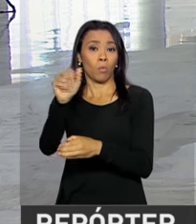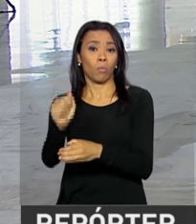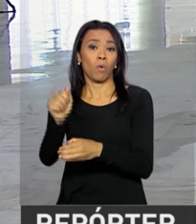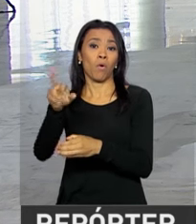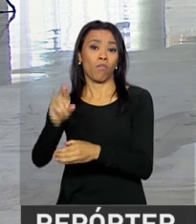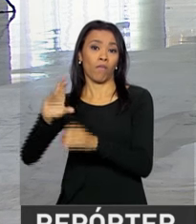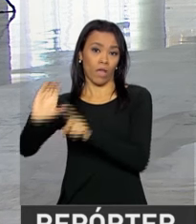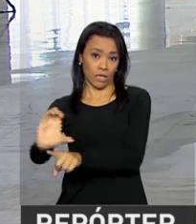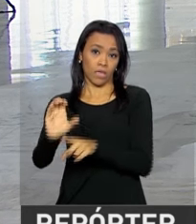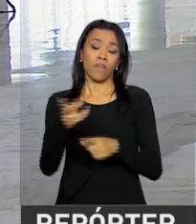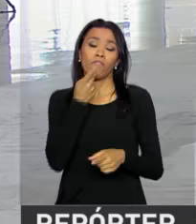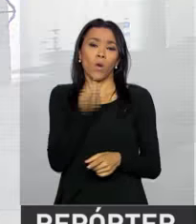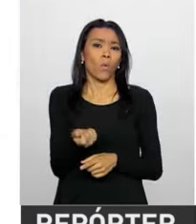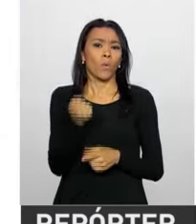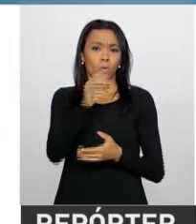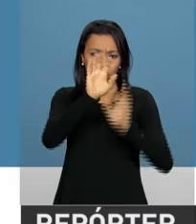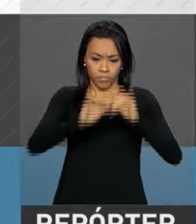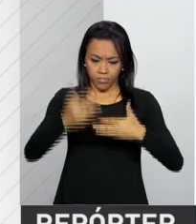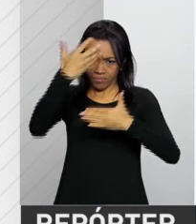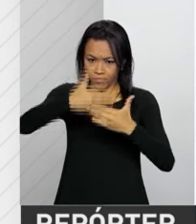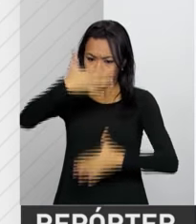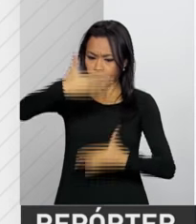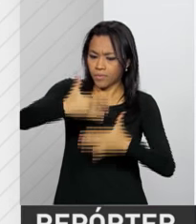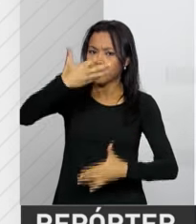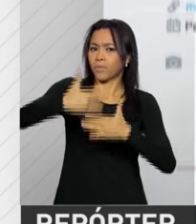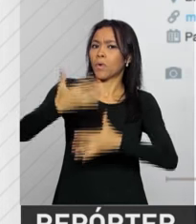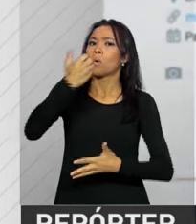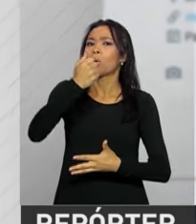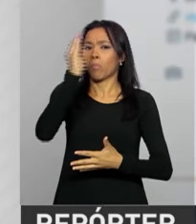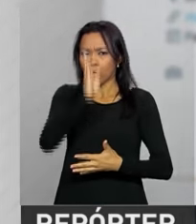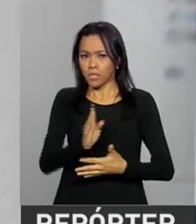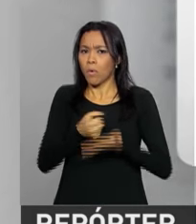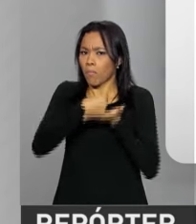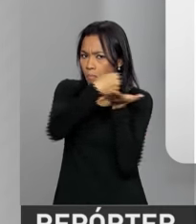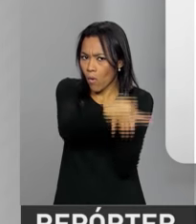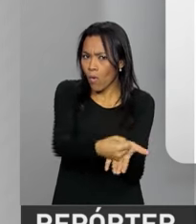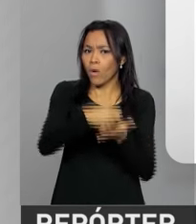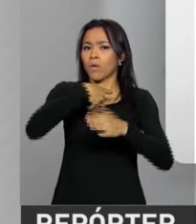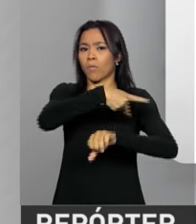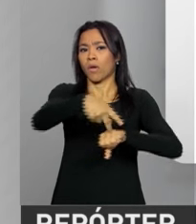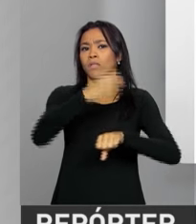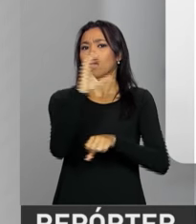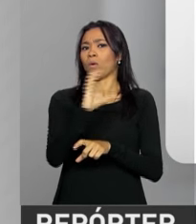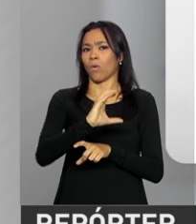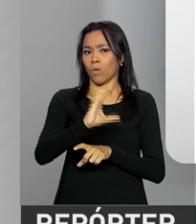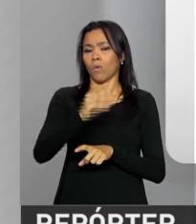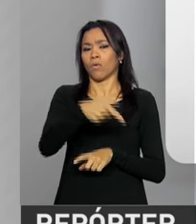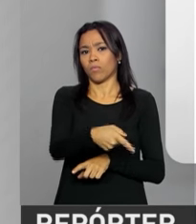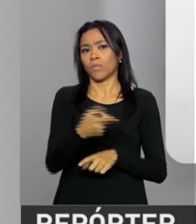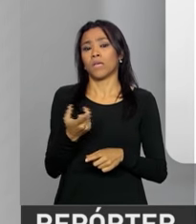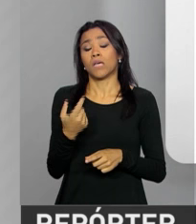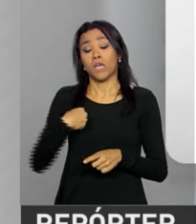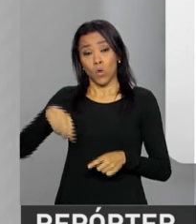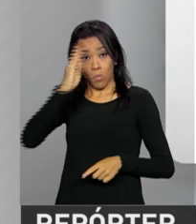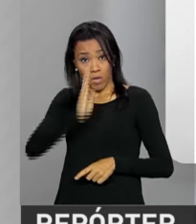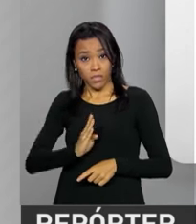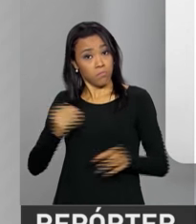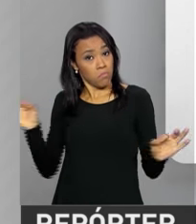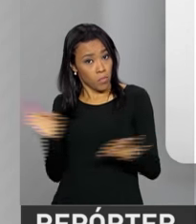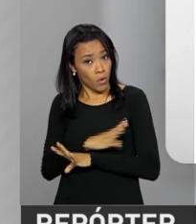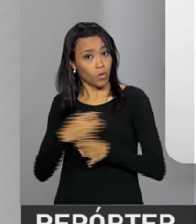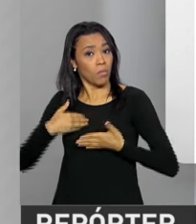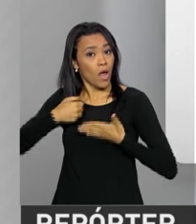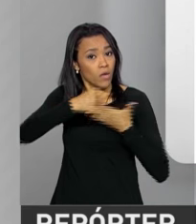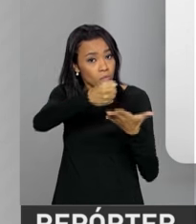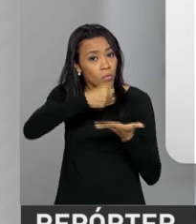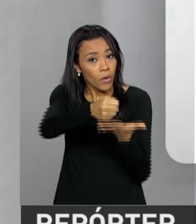social para dizer que o Brasil está com a Colômbia neste momento histórico segundo Michel Temer o governo brasileiro está pronto para seguir contribuindo com